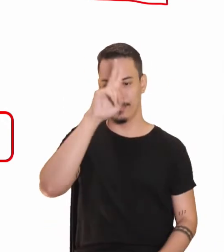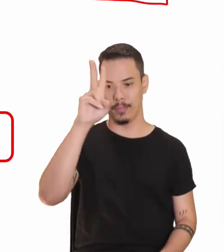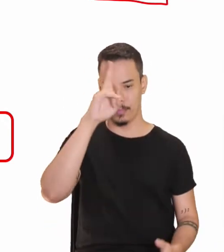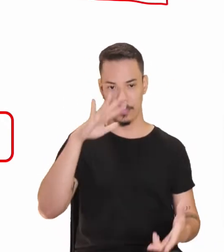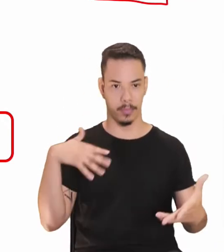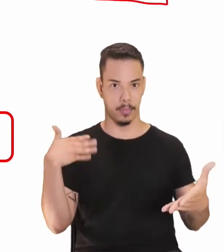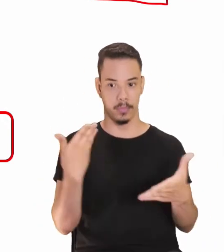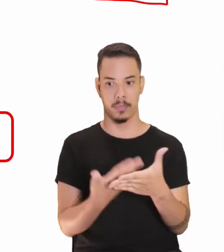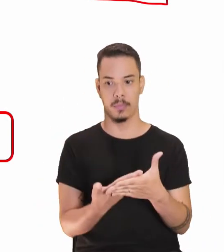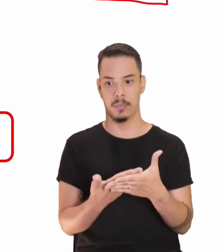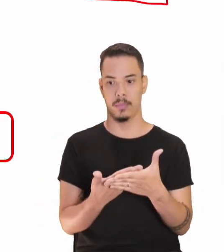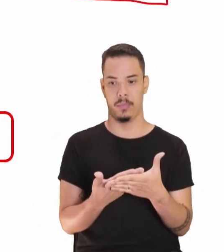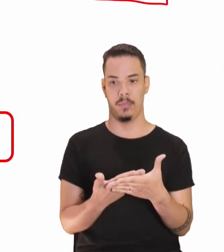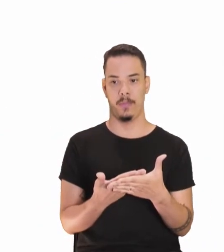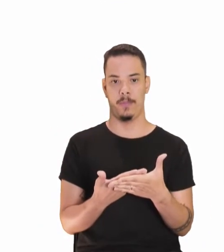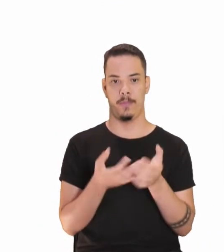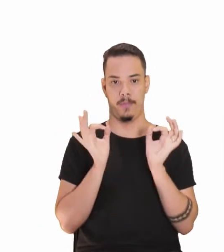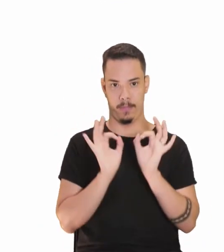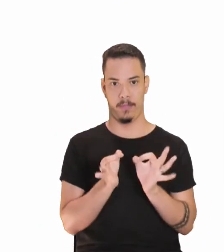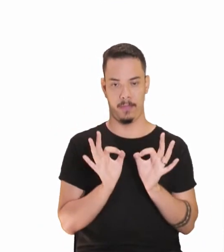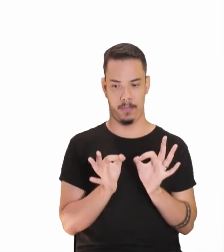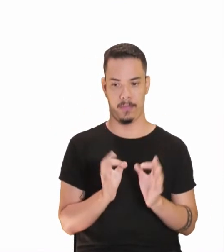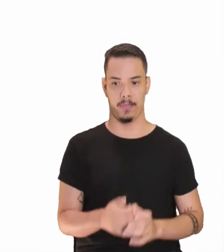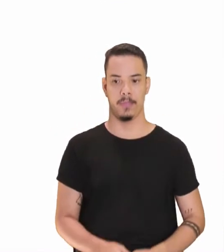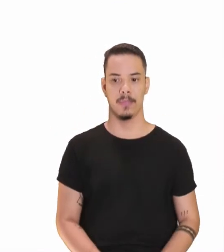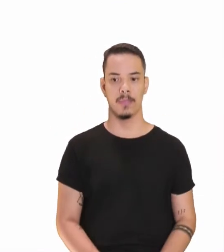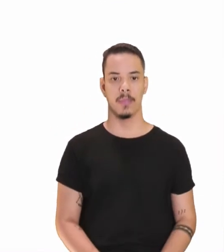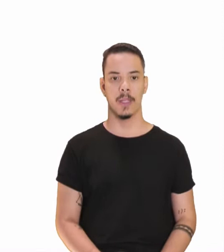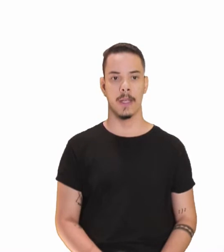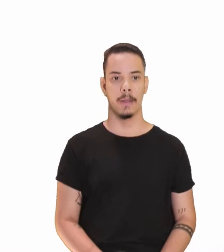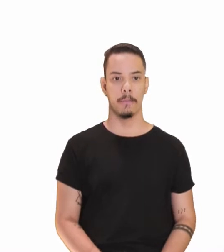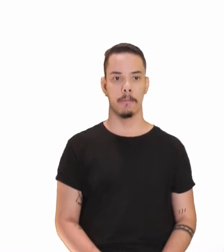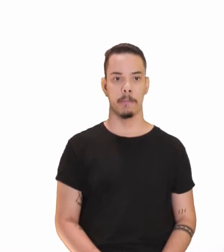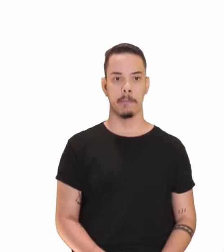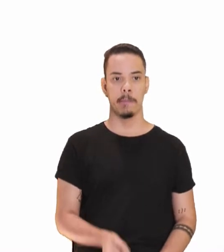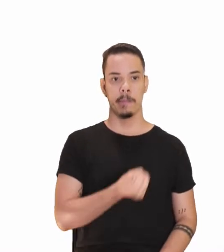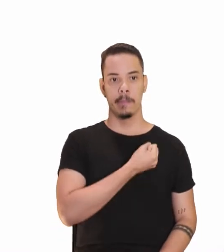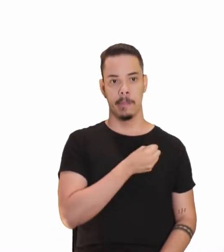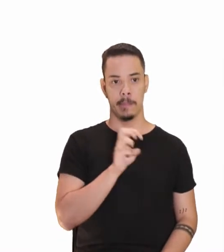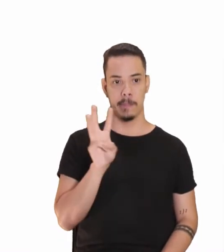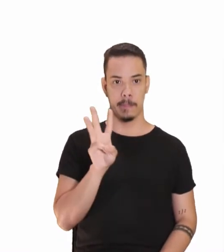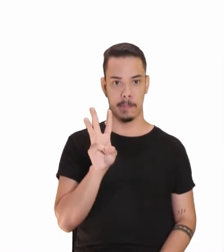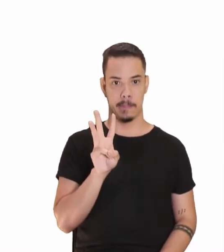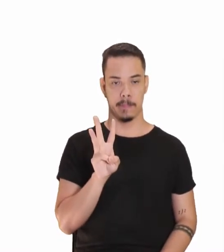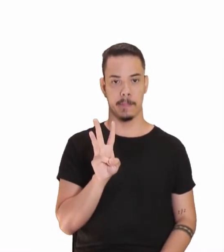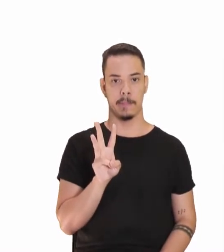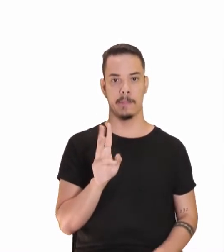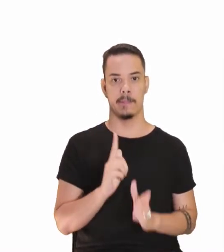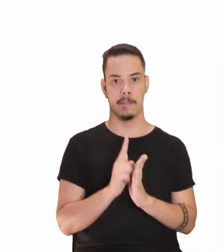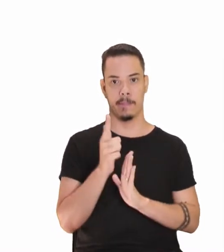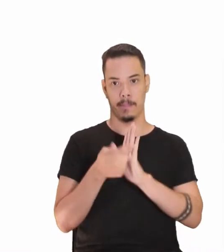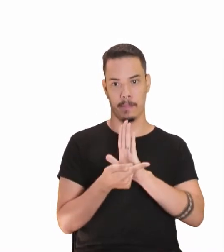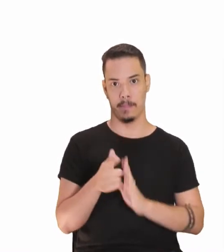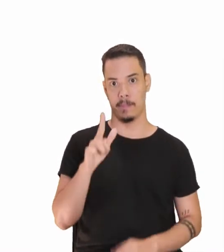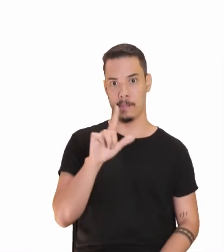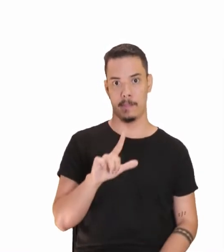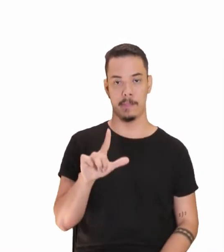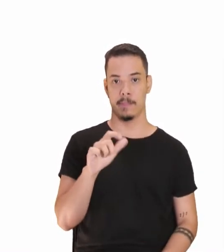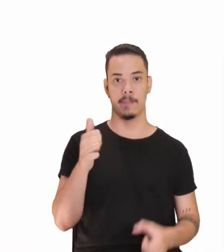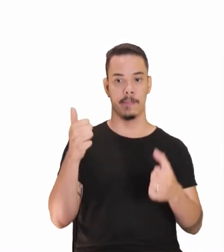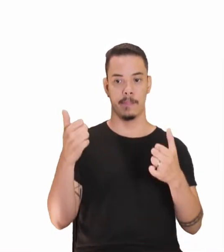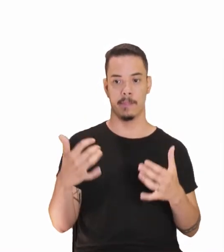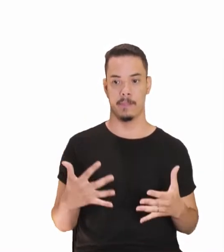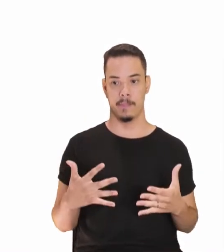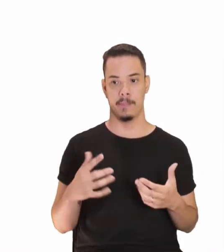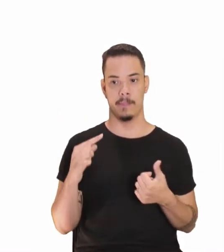começo, meio e fim. Não é só esses 2 trechos. Questão número 3. Sobre os gêneros literários,